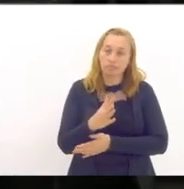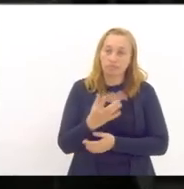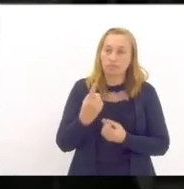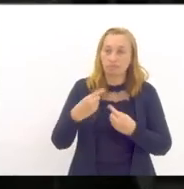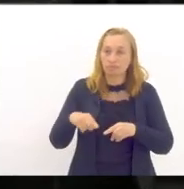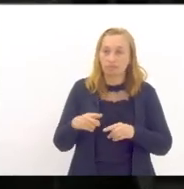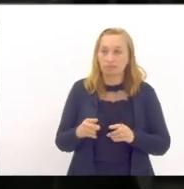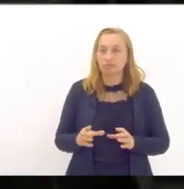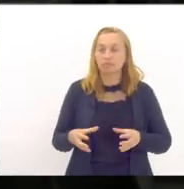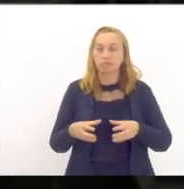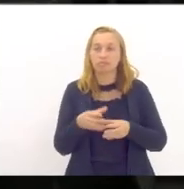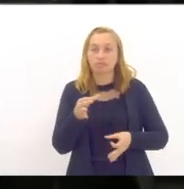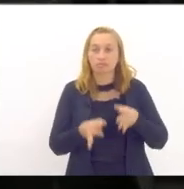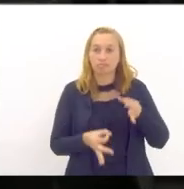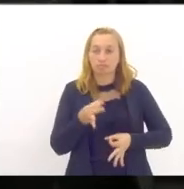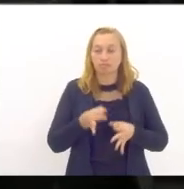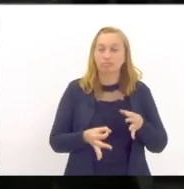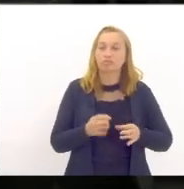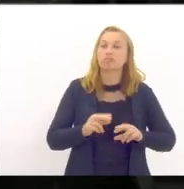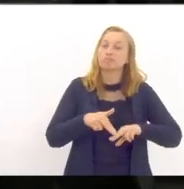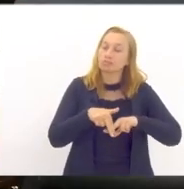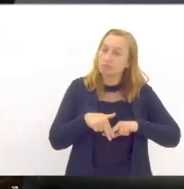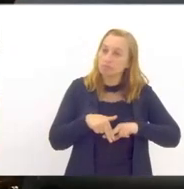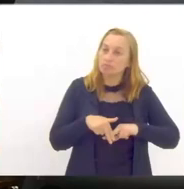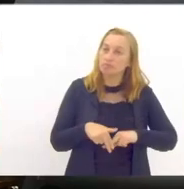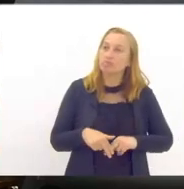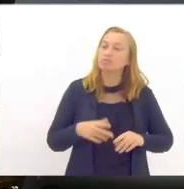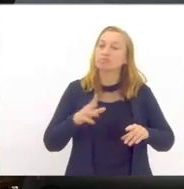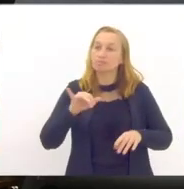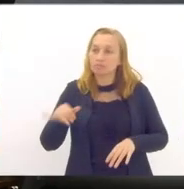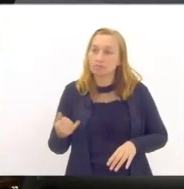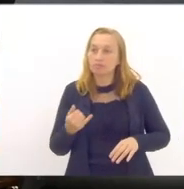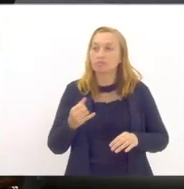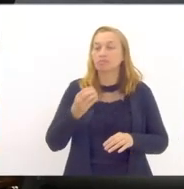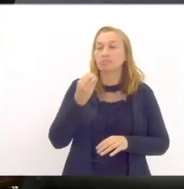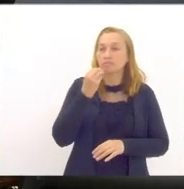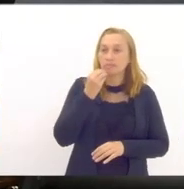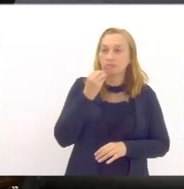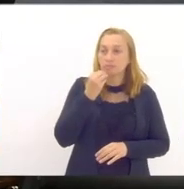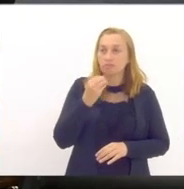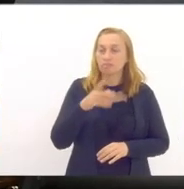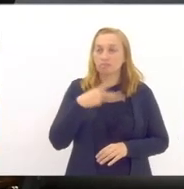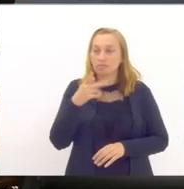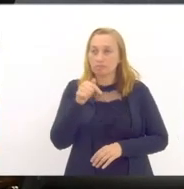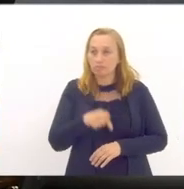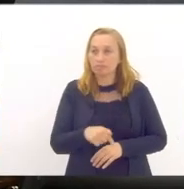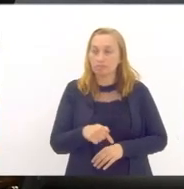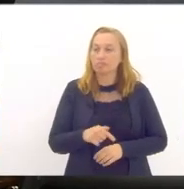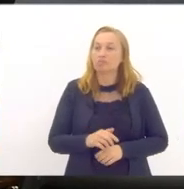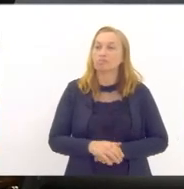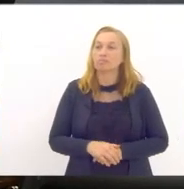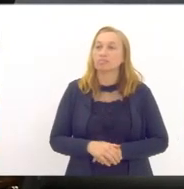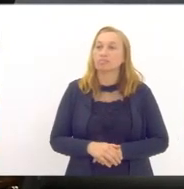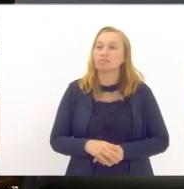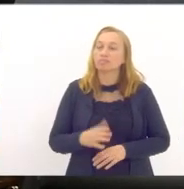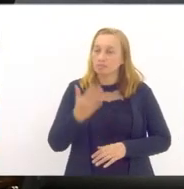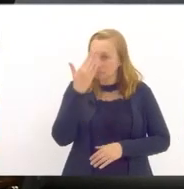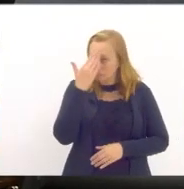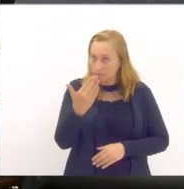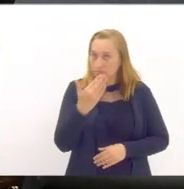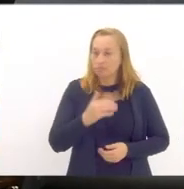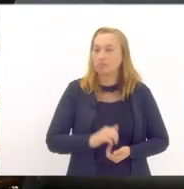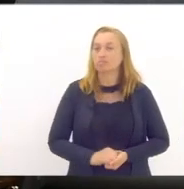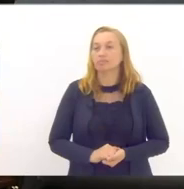Comissão de Constituição e Justiça. Por isso, eu aproveito essa oportunidade para declarar aqui publicamente a nossa gratidão.